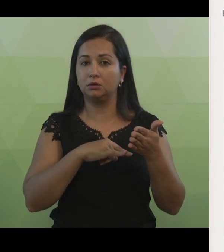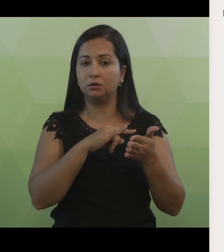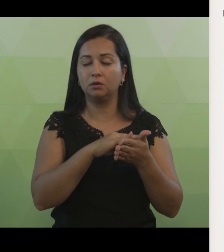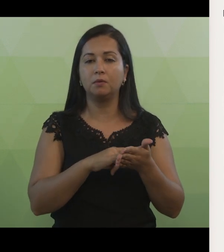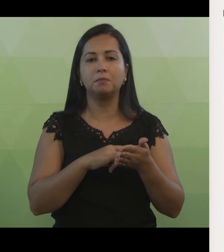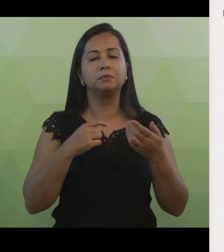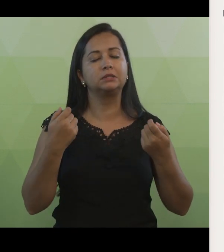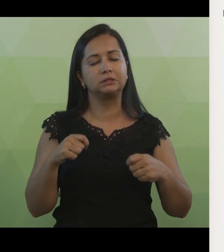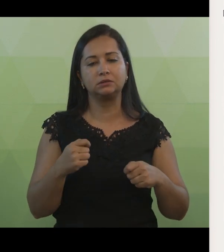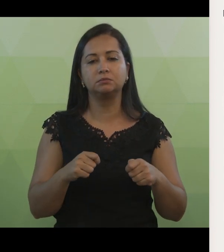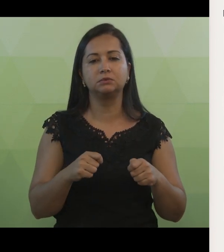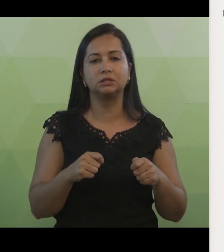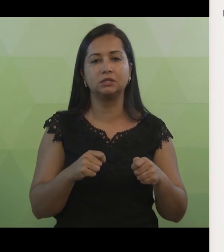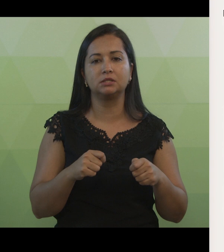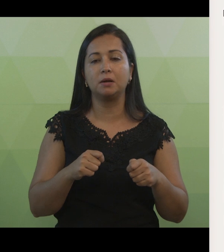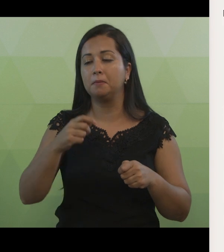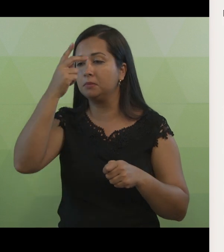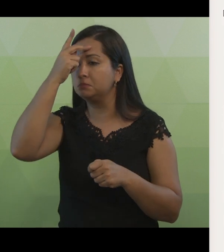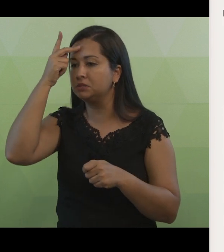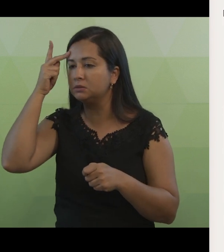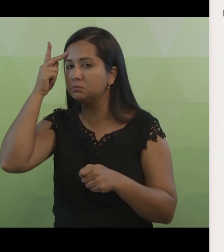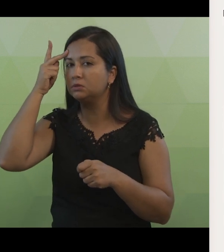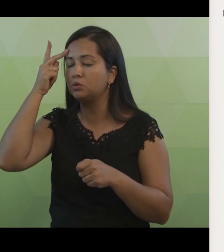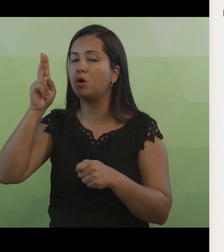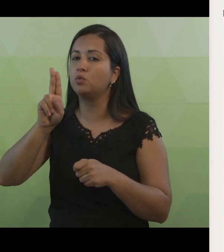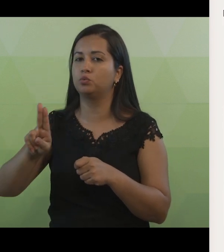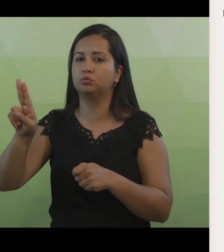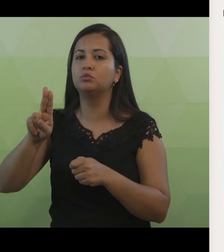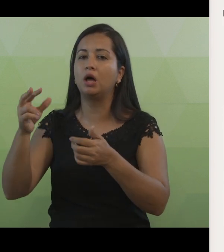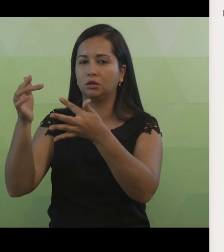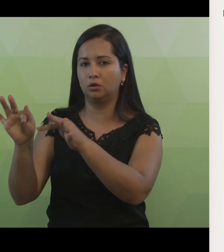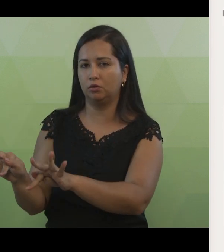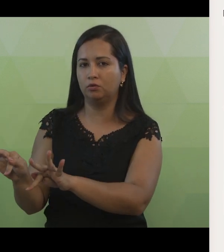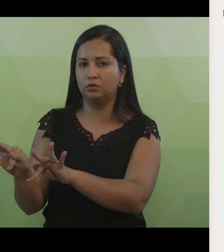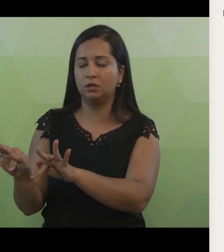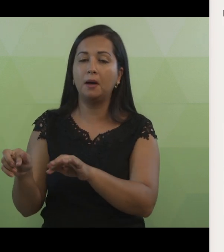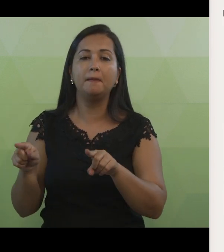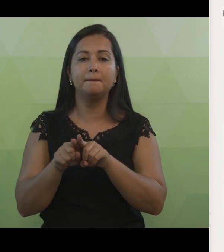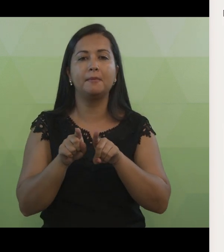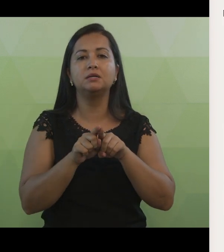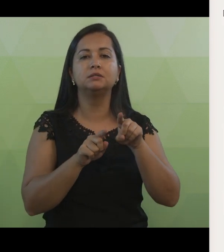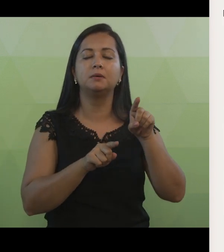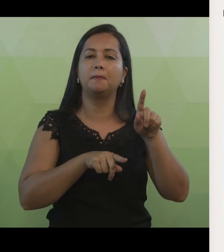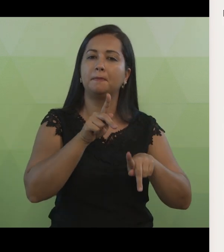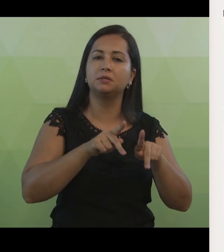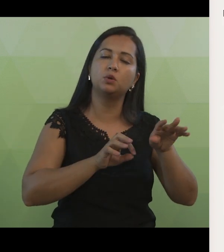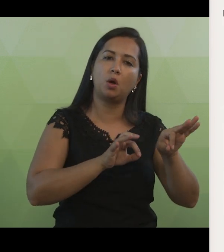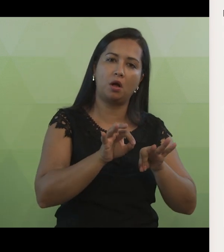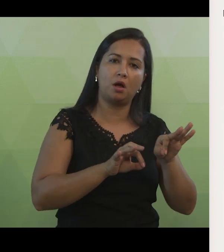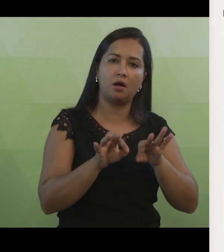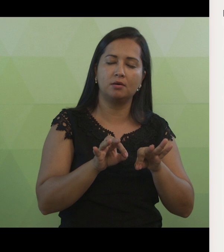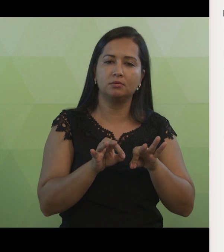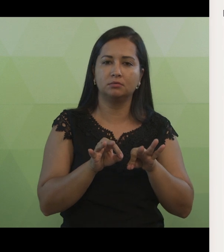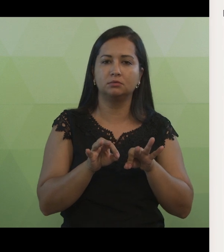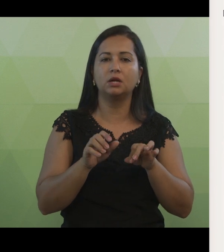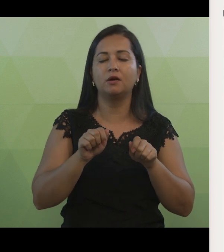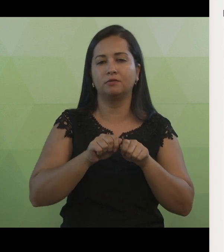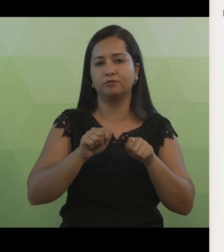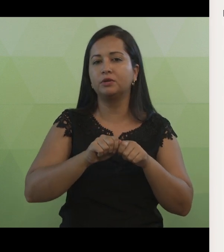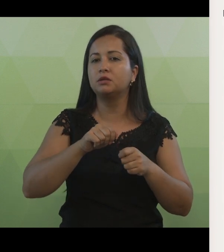manuais, tanto para os usuários finais, como para os administradores do sistema, com instrução de uso para garantir o uso correto e seguro do produto